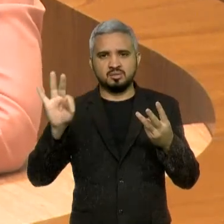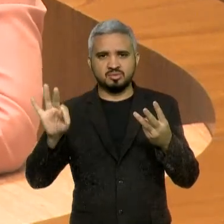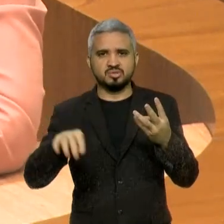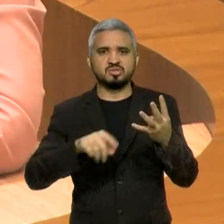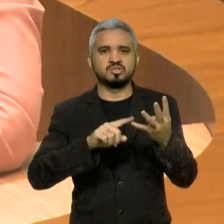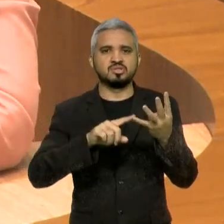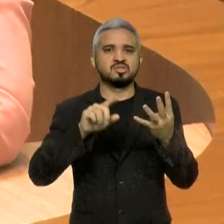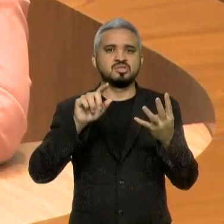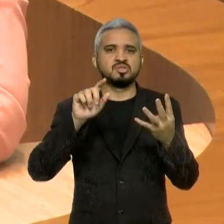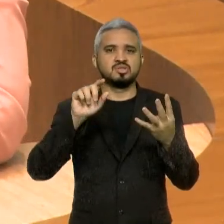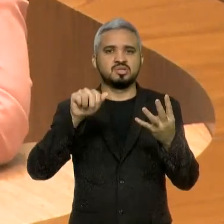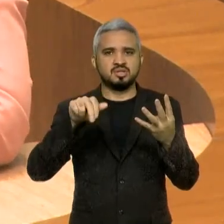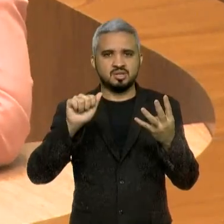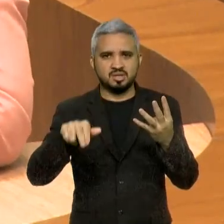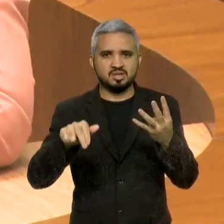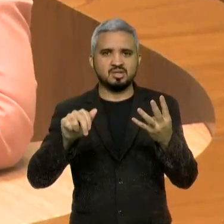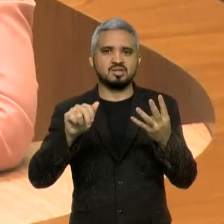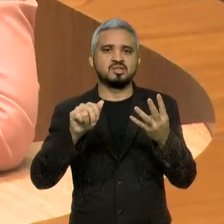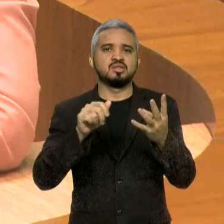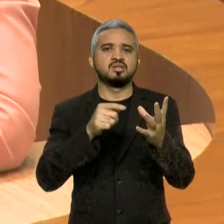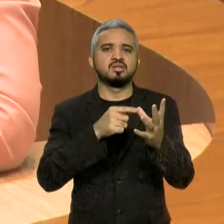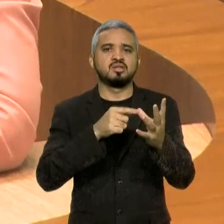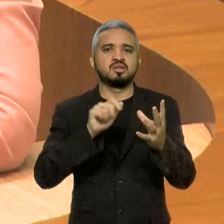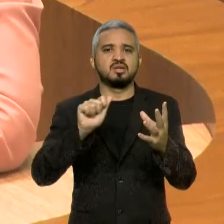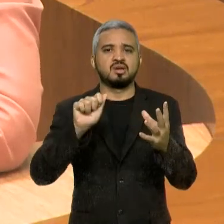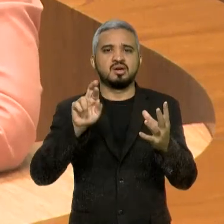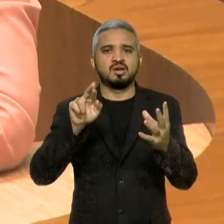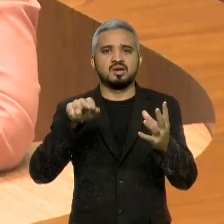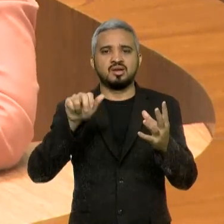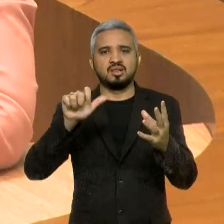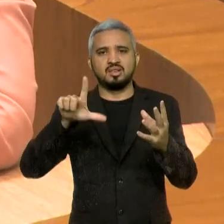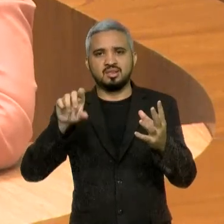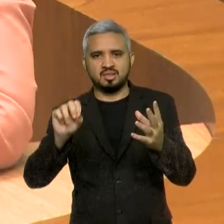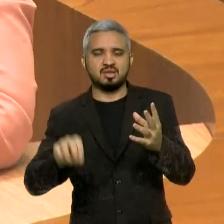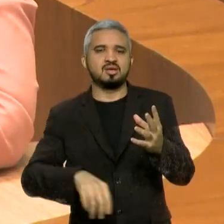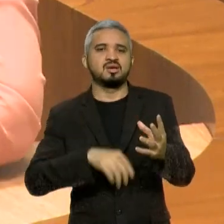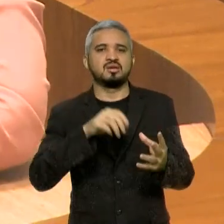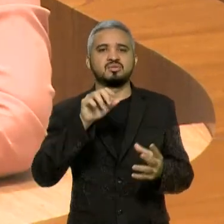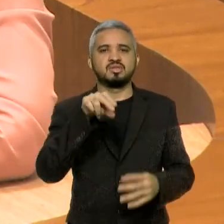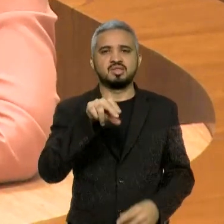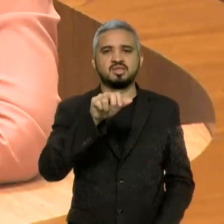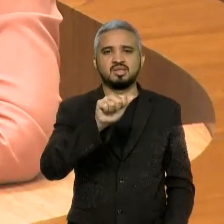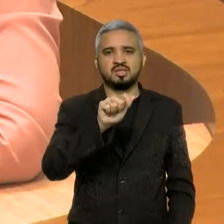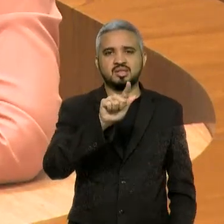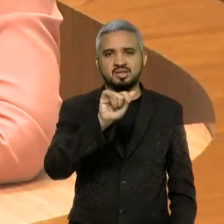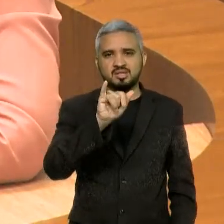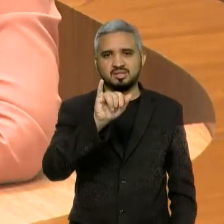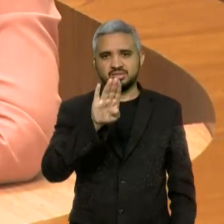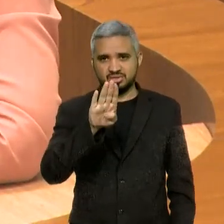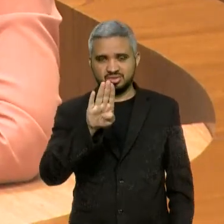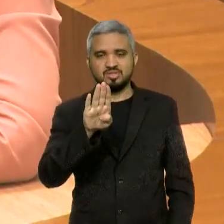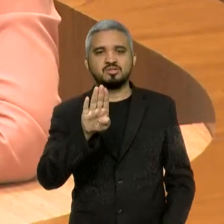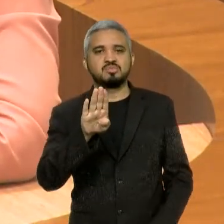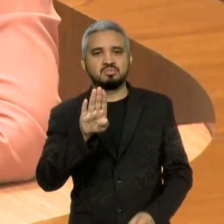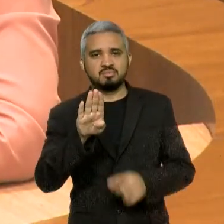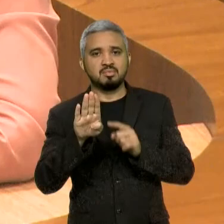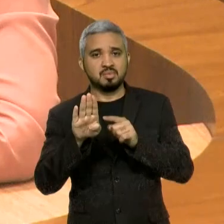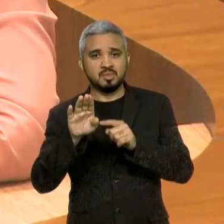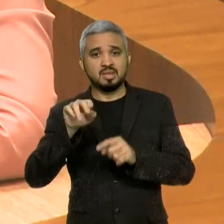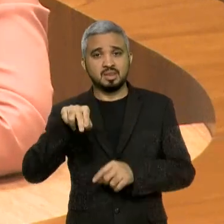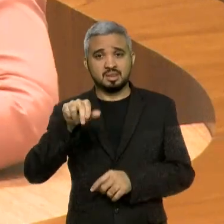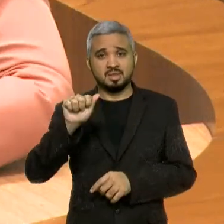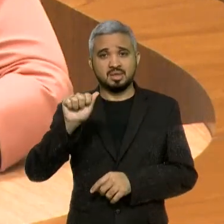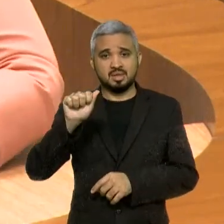Deputado Arnaldo Melo que foi no dia seguinte Deputado Nagib que se impressionou com a feira não é isso